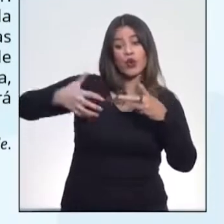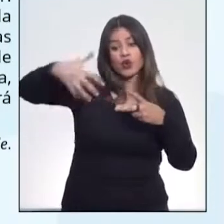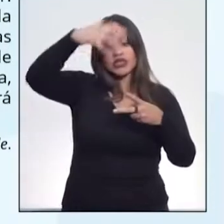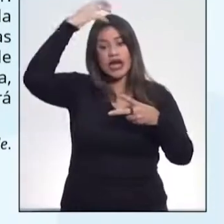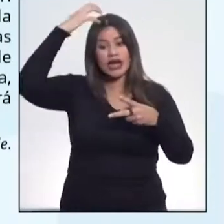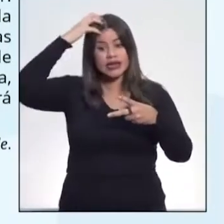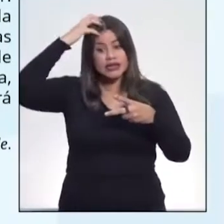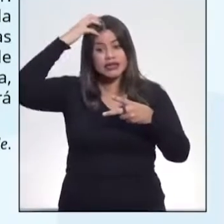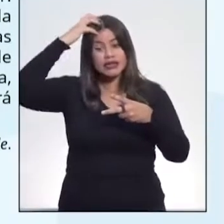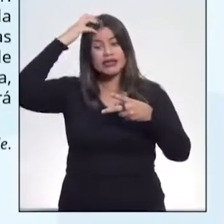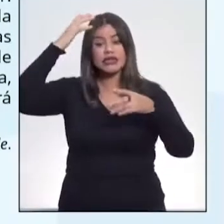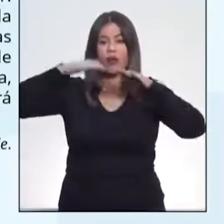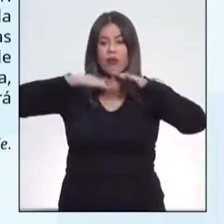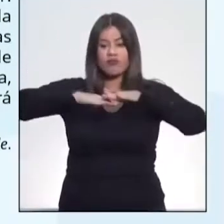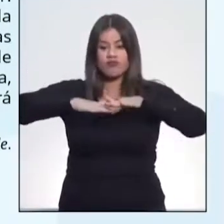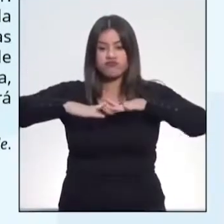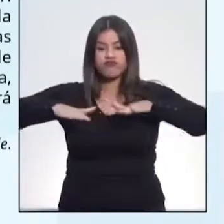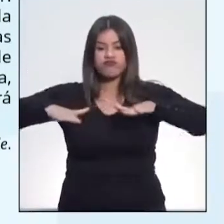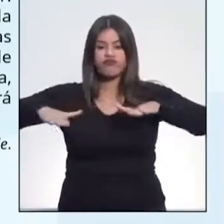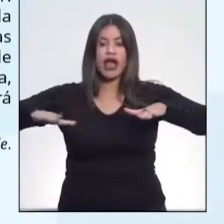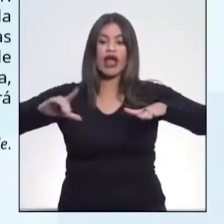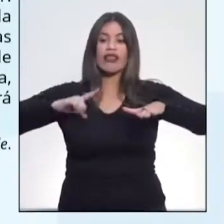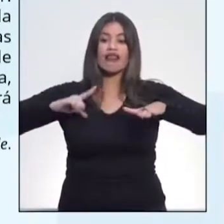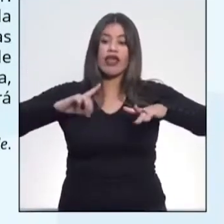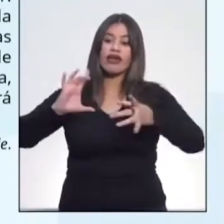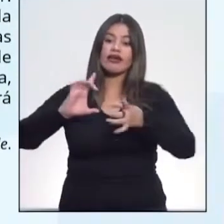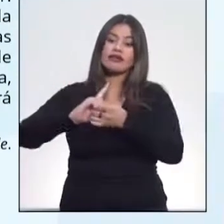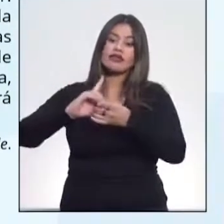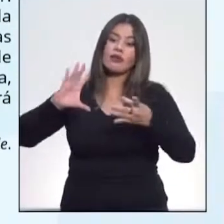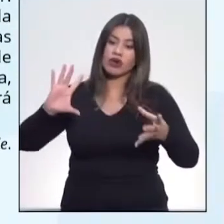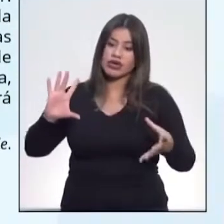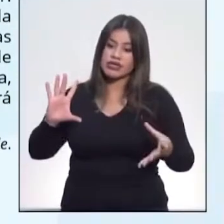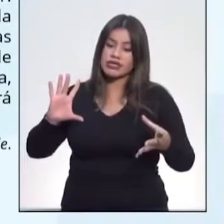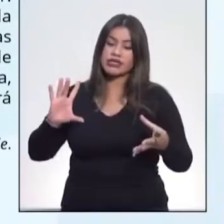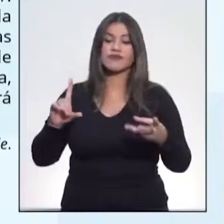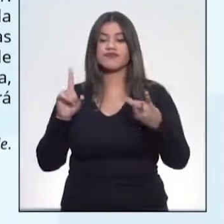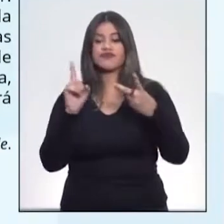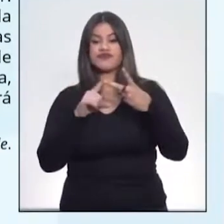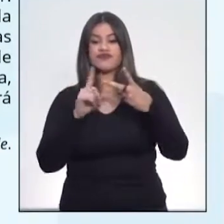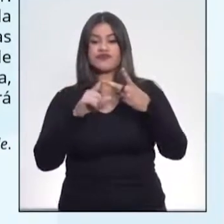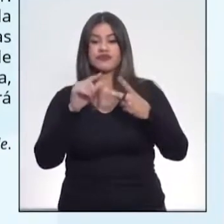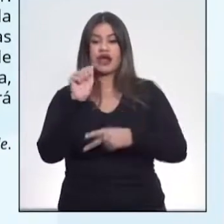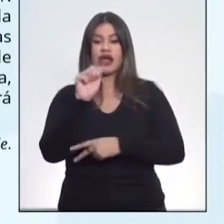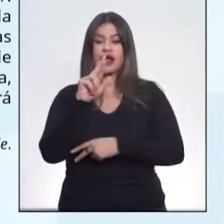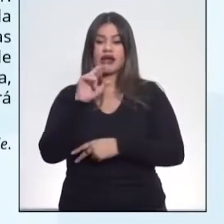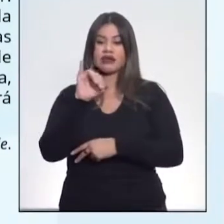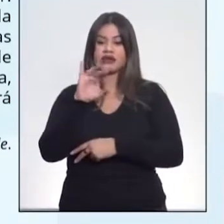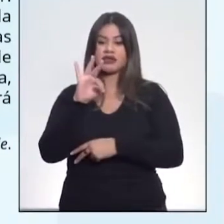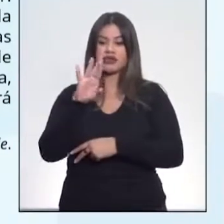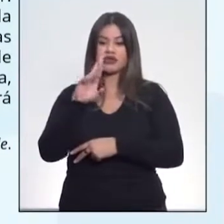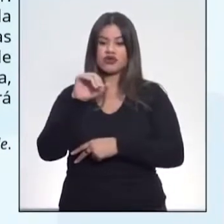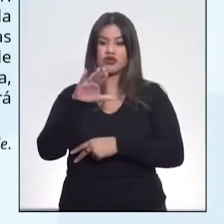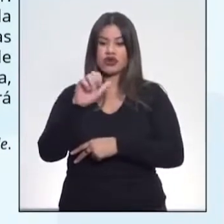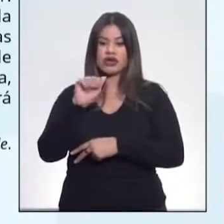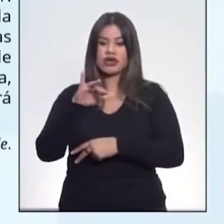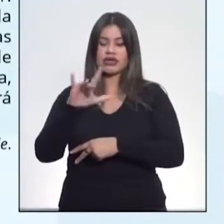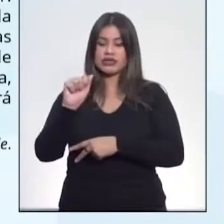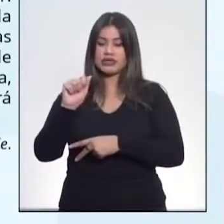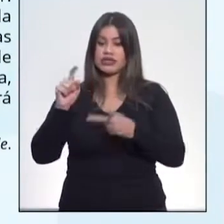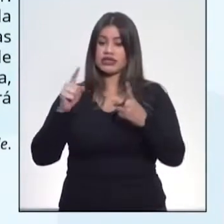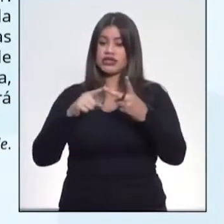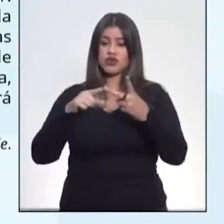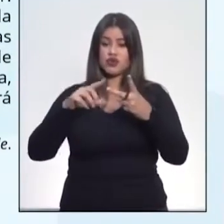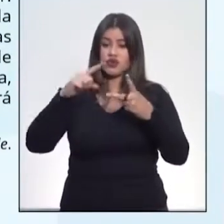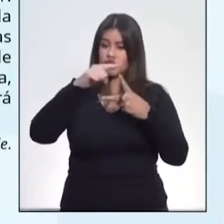uma região plana a uma democracia já a aristocracia não escolher a nenhum dos dois